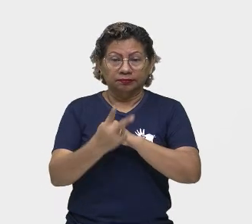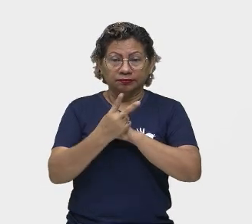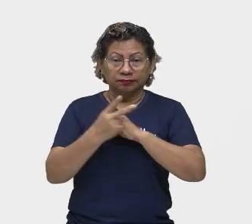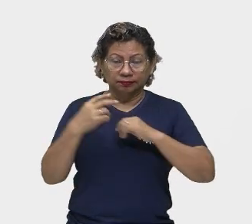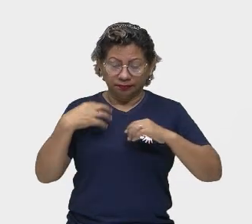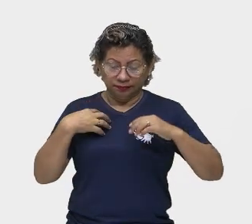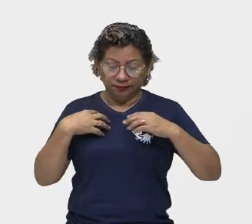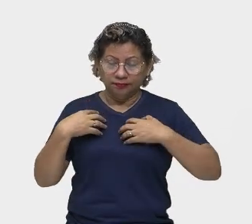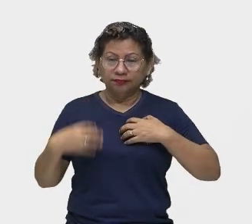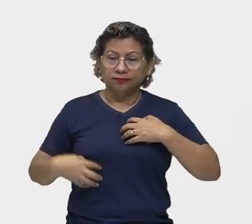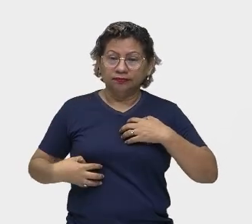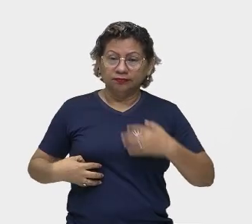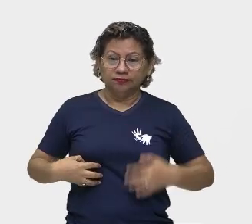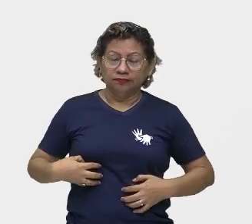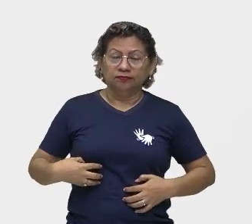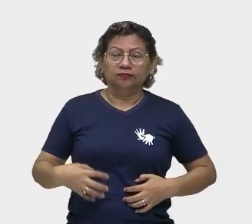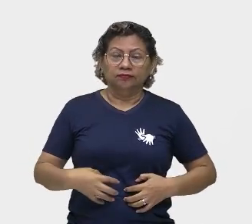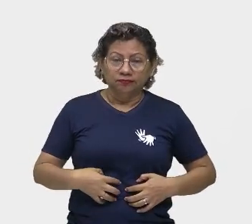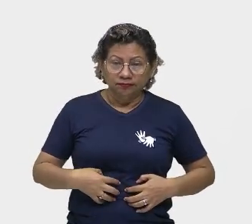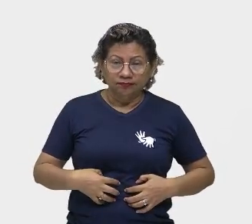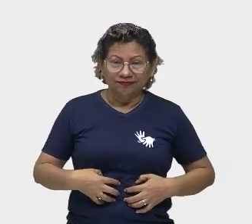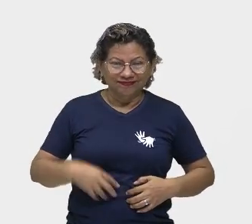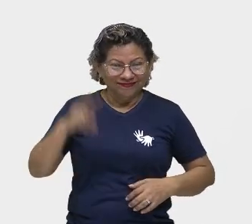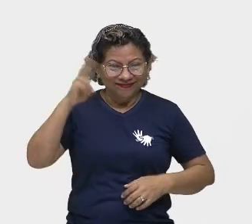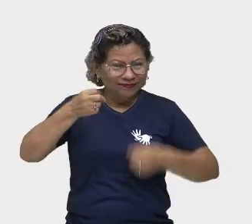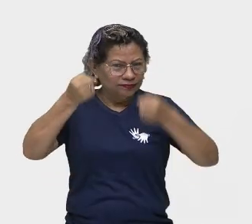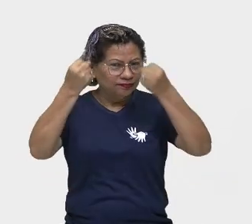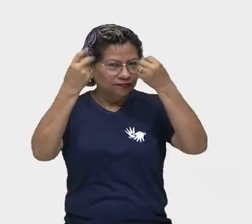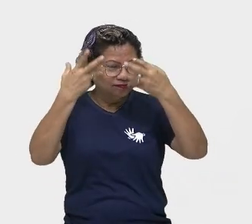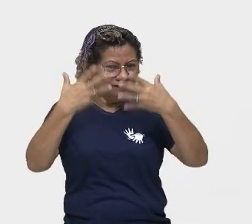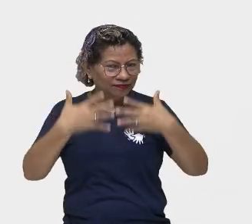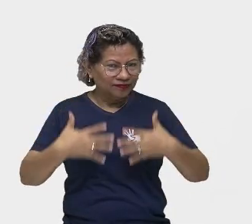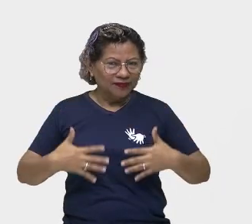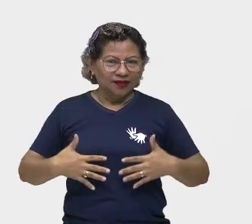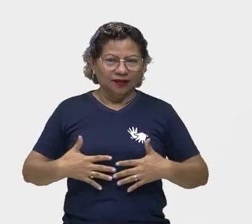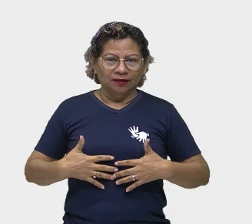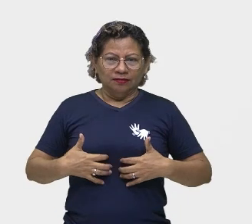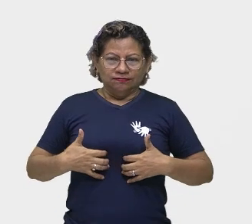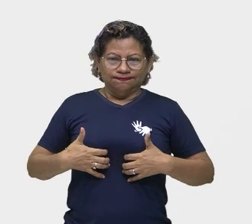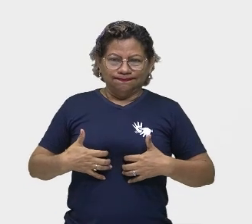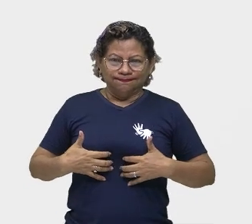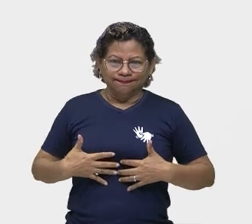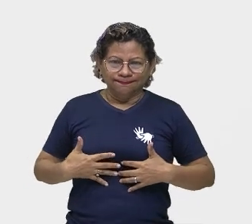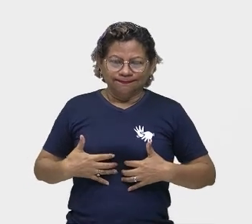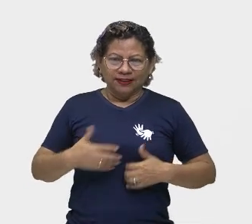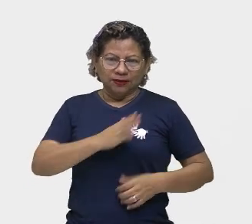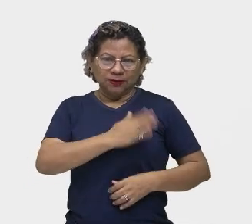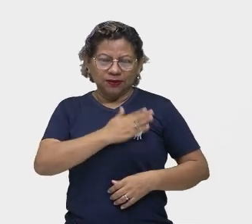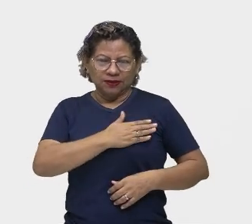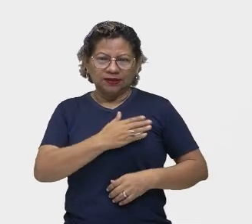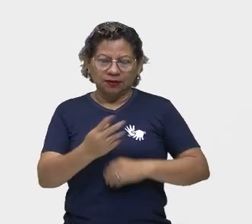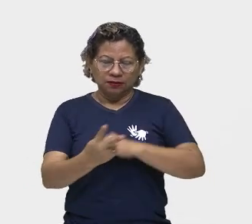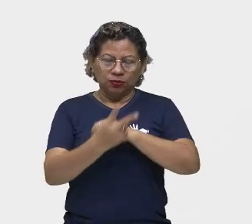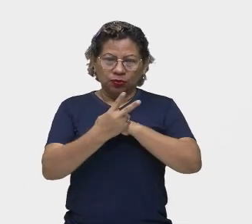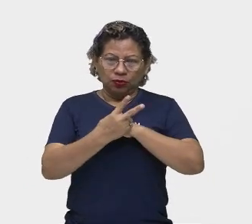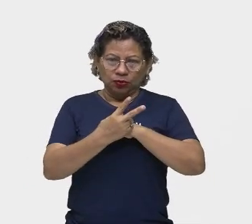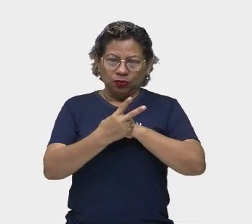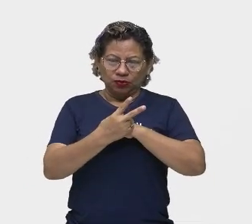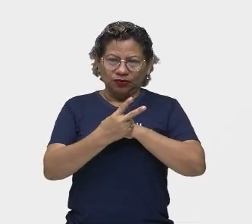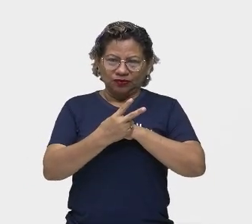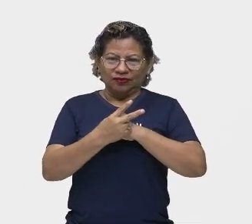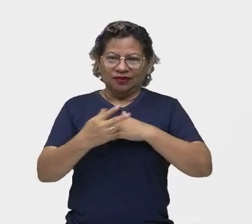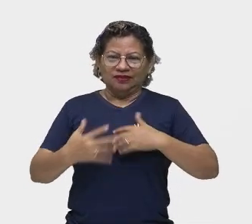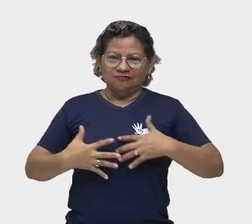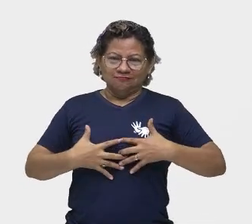órgãos vitais a gente observando a nossa aula né que a gente tem por exemplo a caixa torácica que vai proteger órgãos